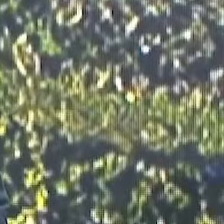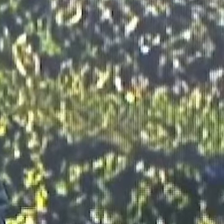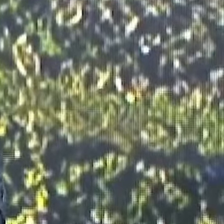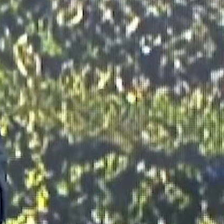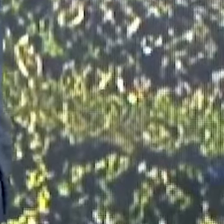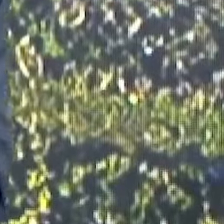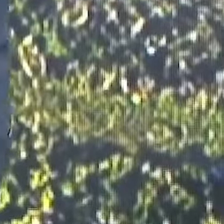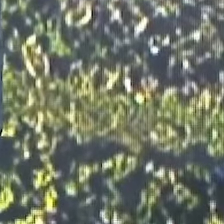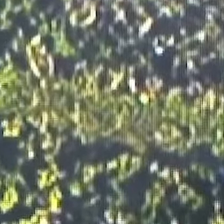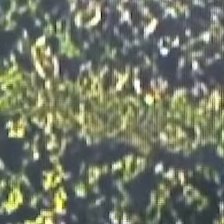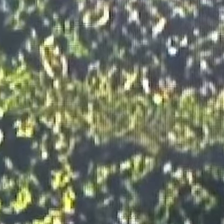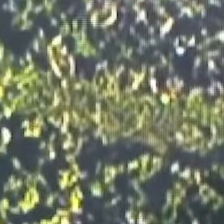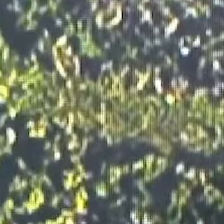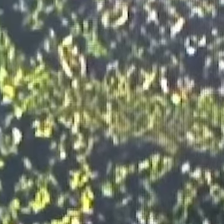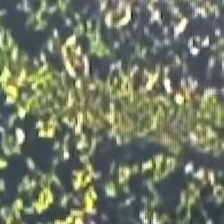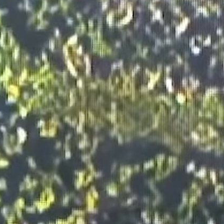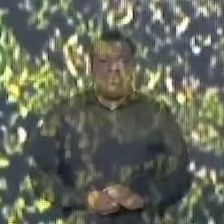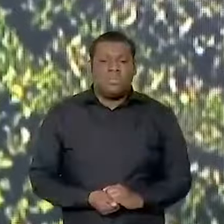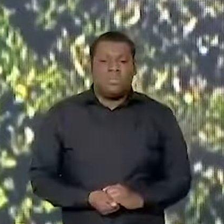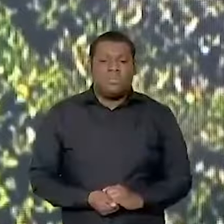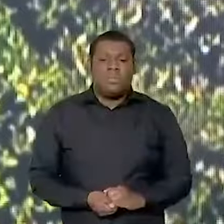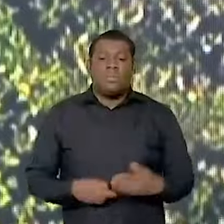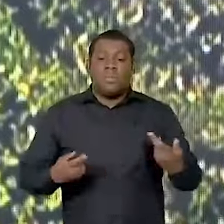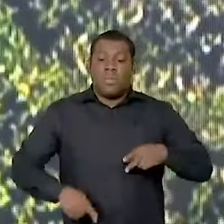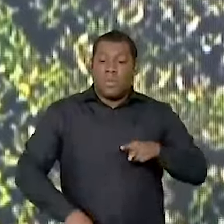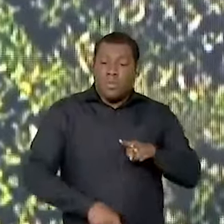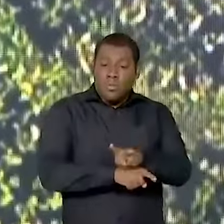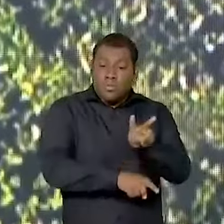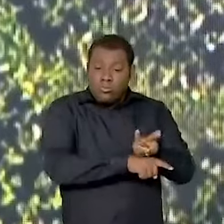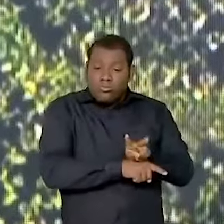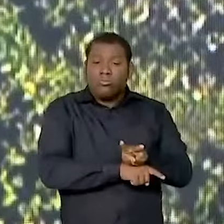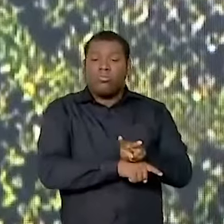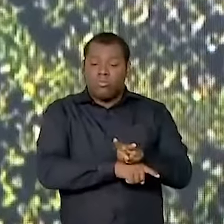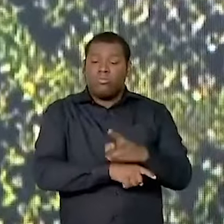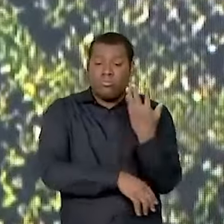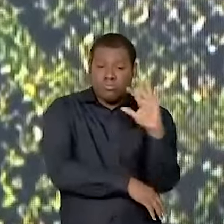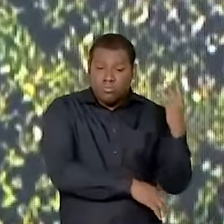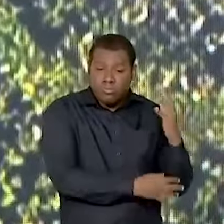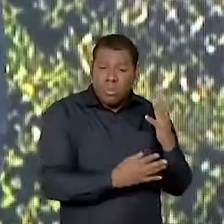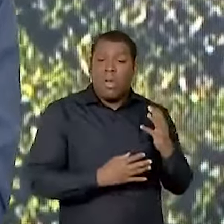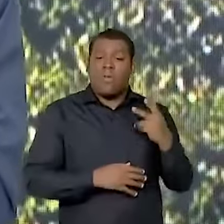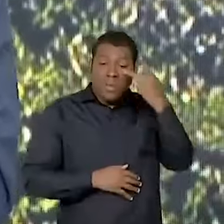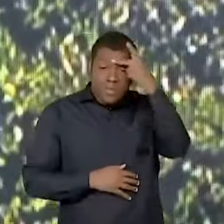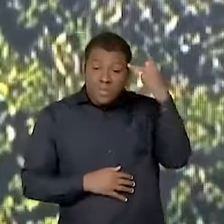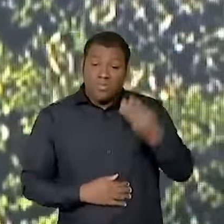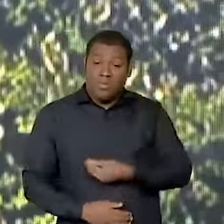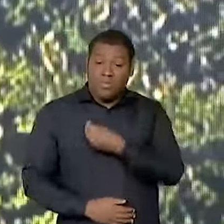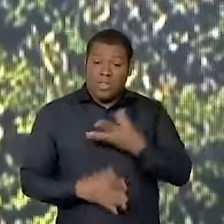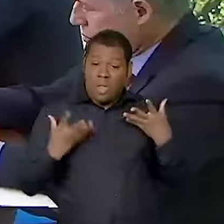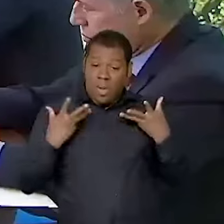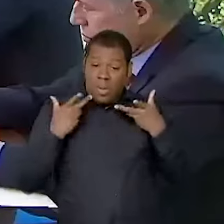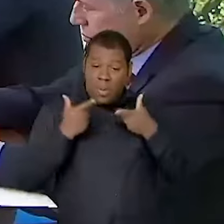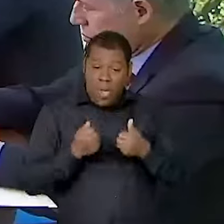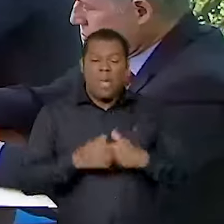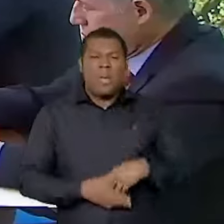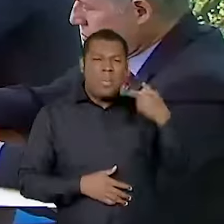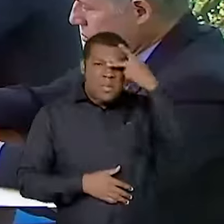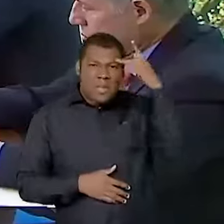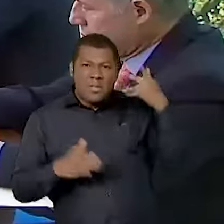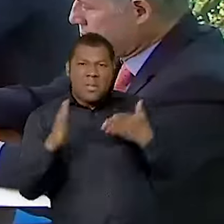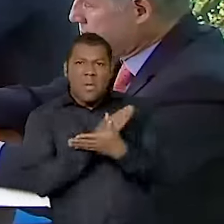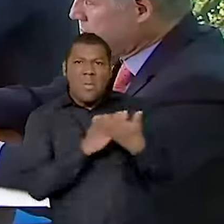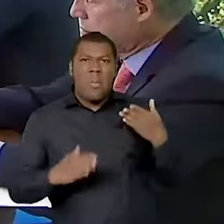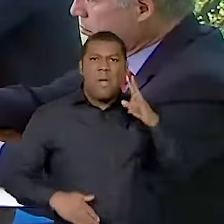preservar isso aqui, a melhorar a vida das pessoas. Porque muita gente vê a floresta, vê